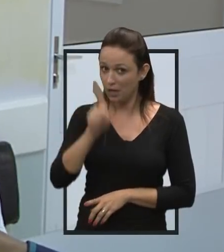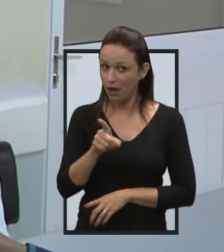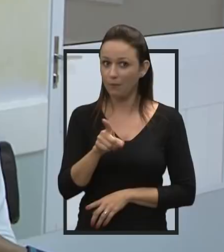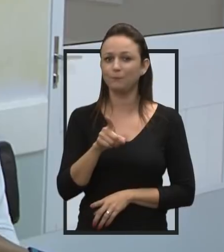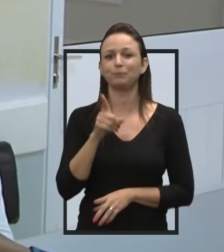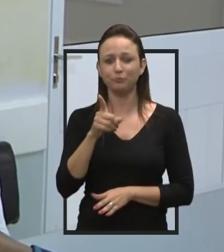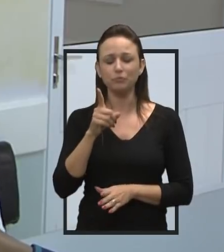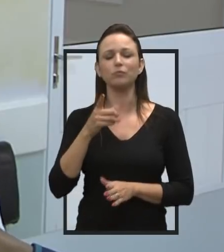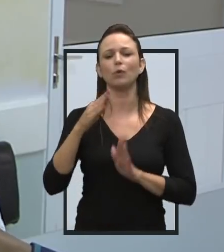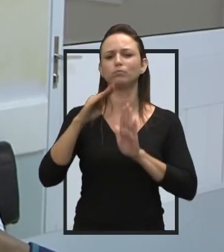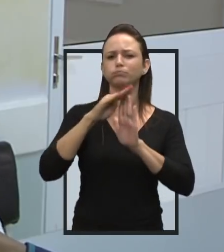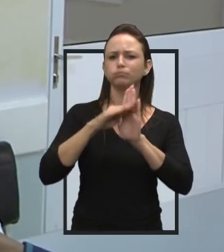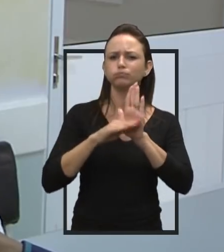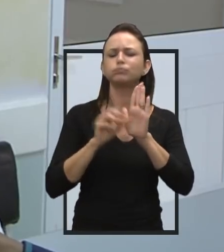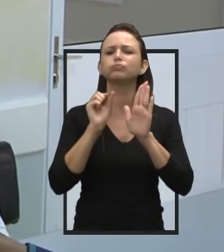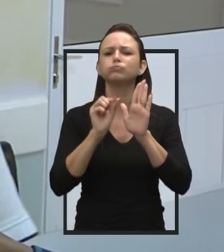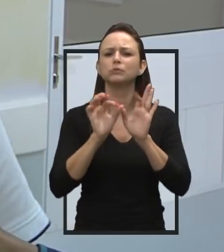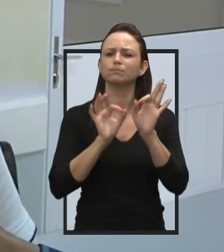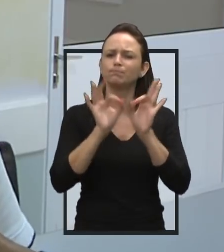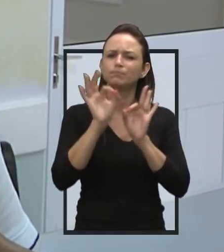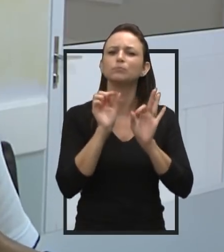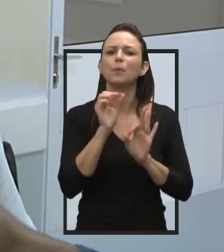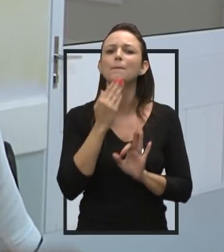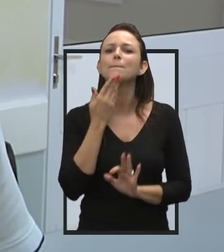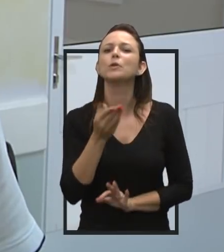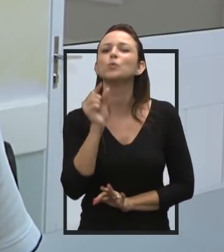o protocolo pede, não